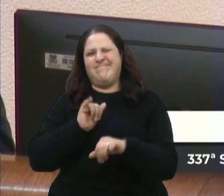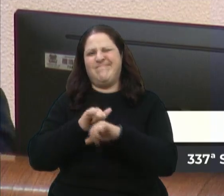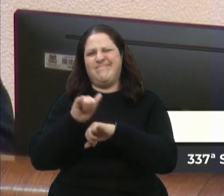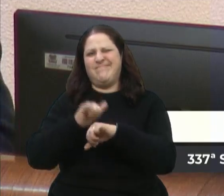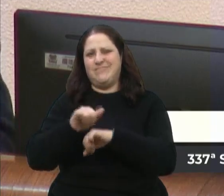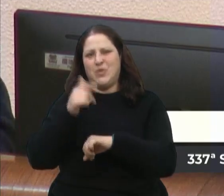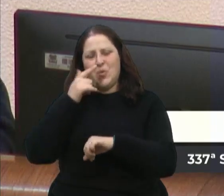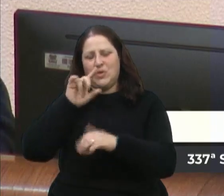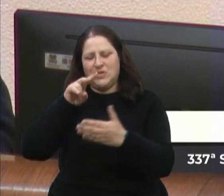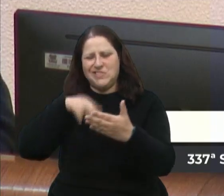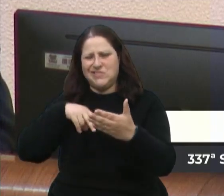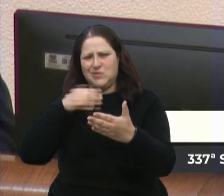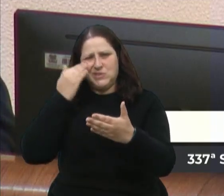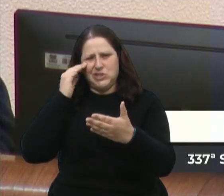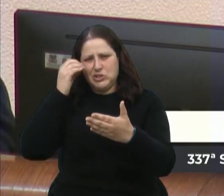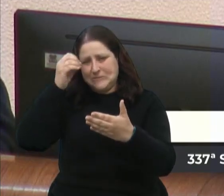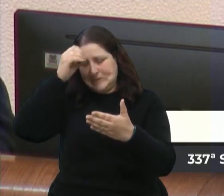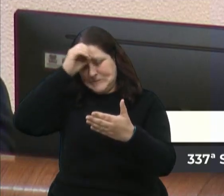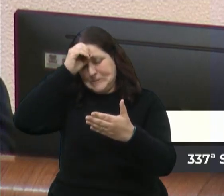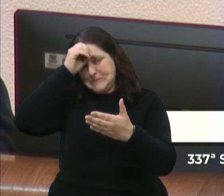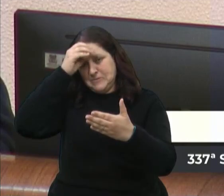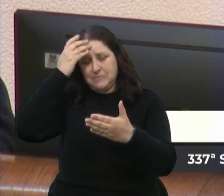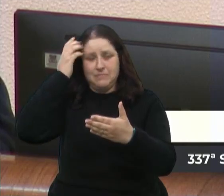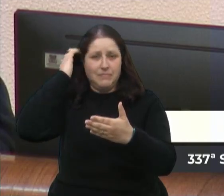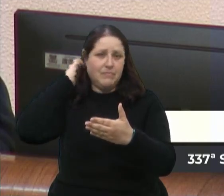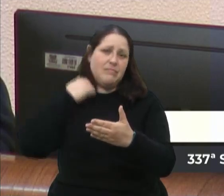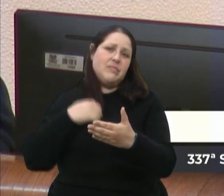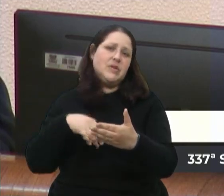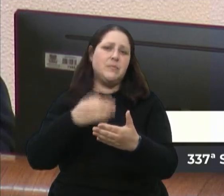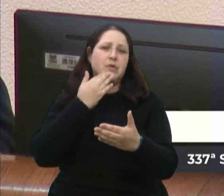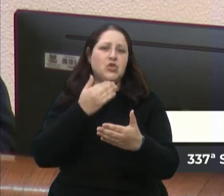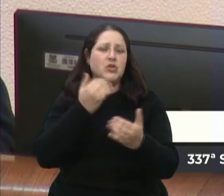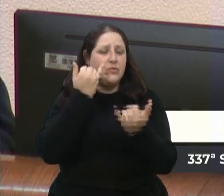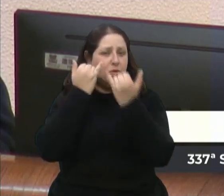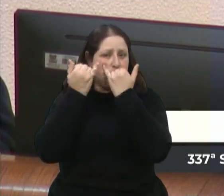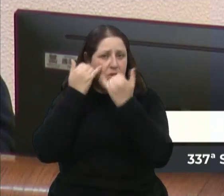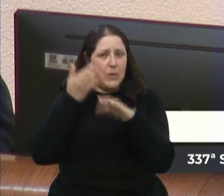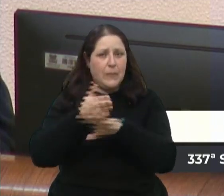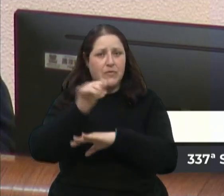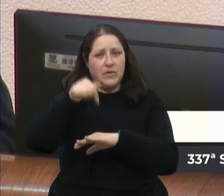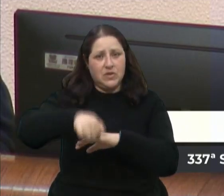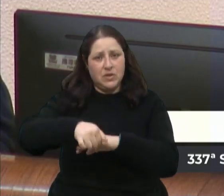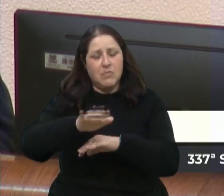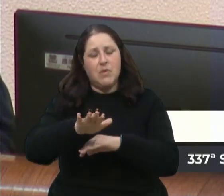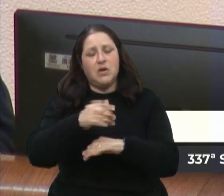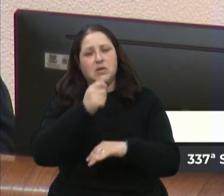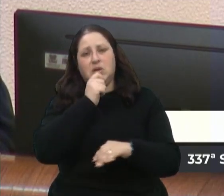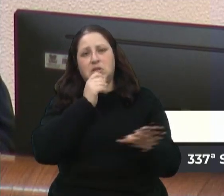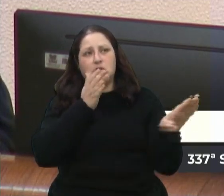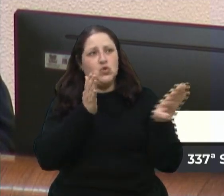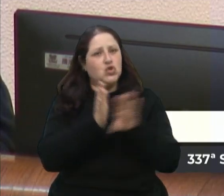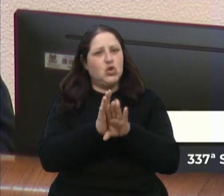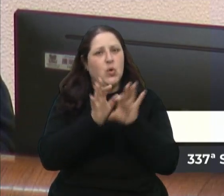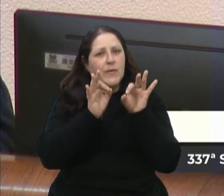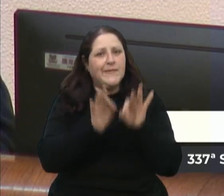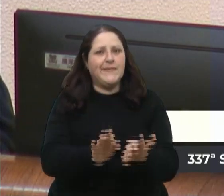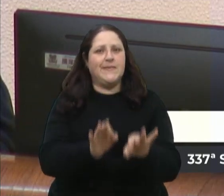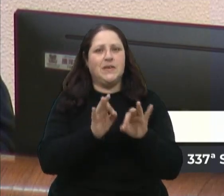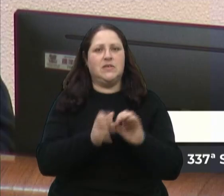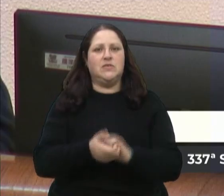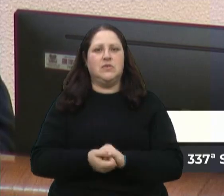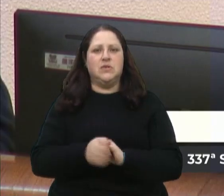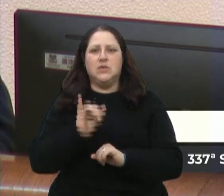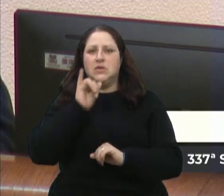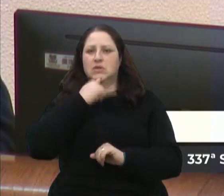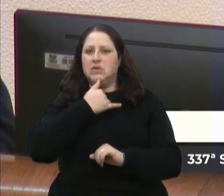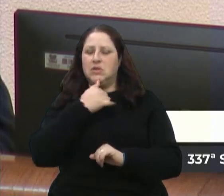deu para entender nada, foi a verdade. Tá? Foi um pedido de informação que foi aprovado para esta casa, mas não veio como deveria vir. E,